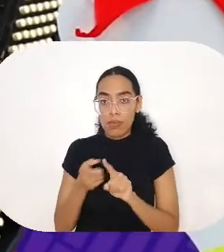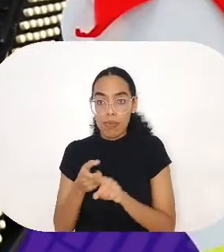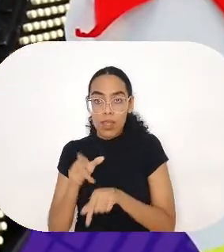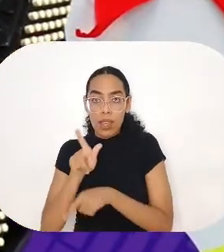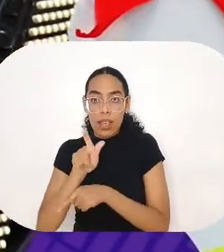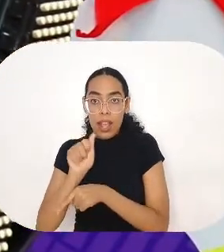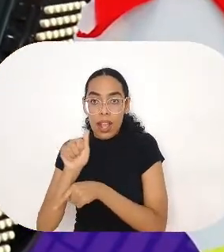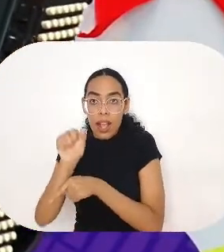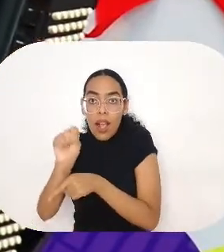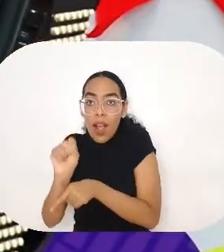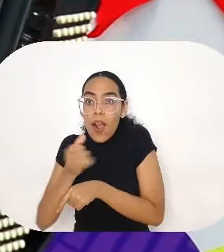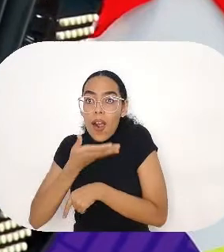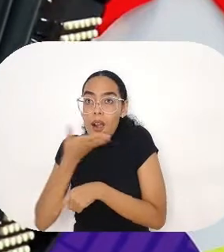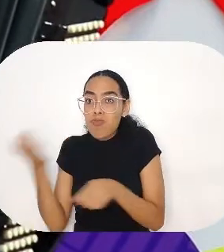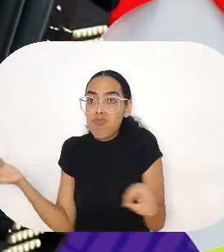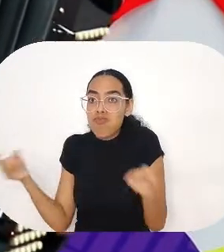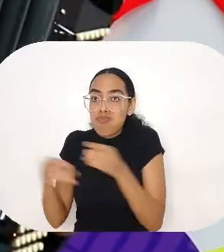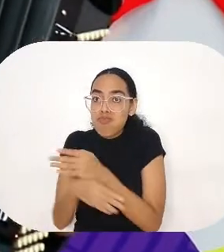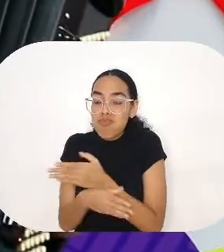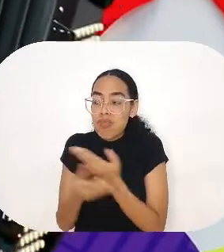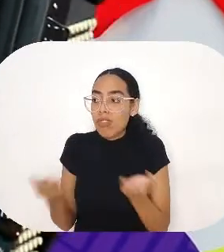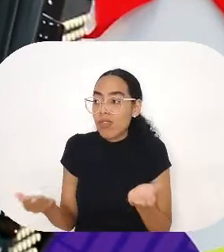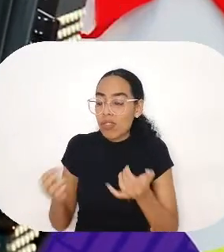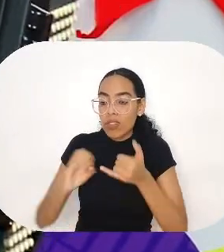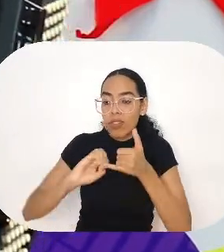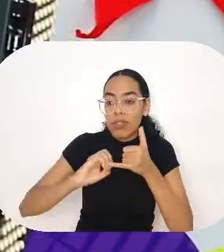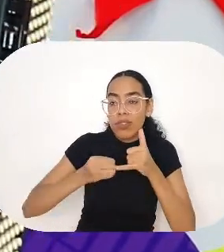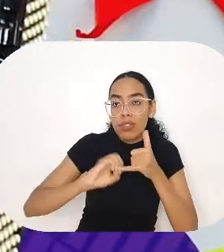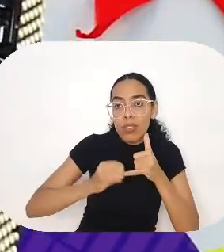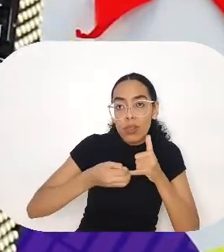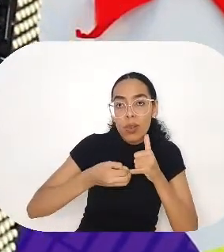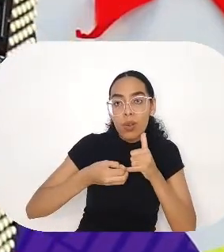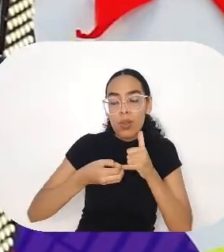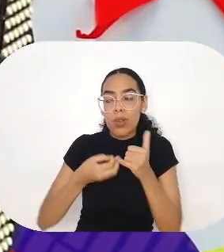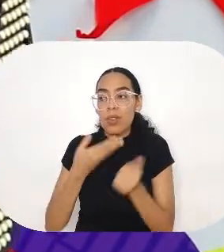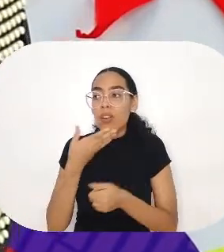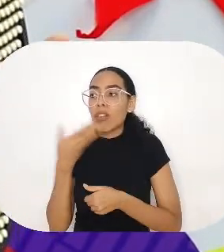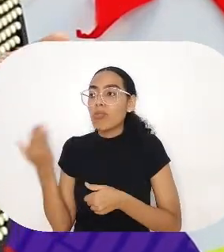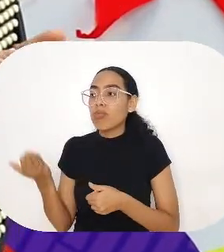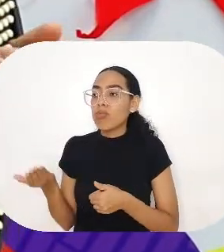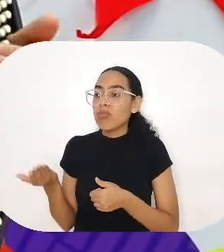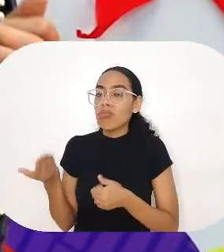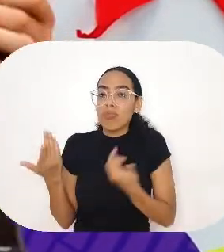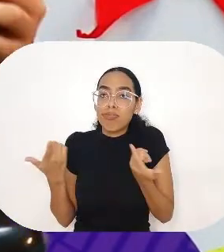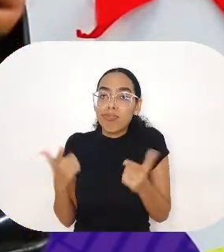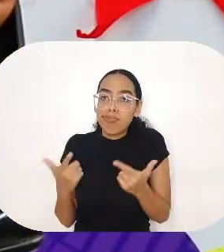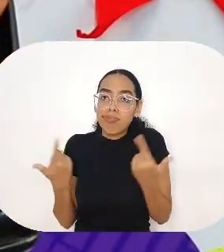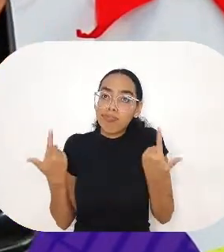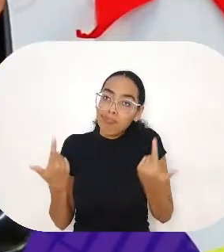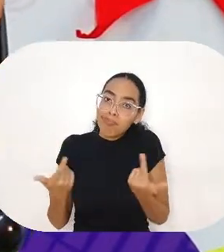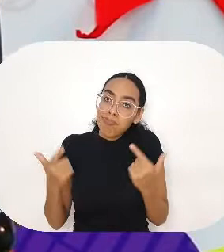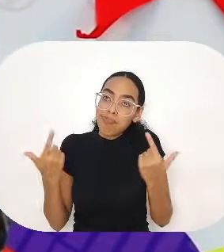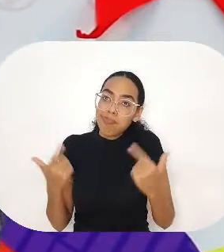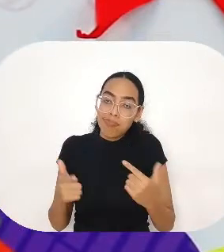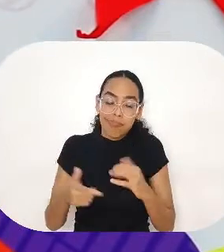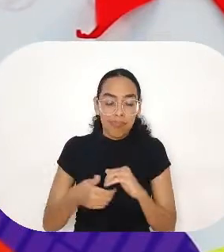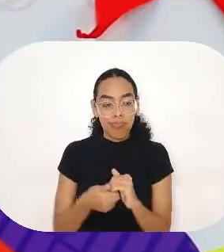cozinha, o feijão bubu já deu.